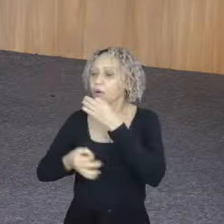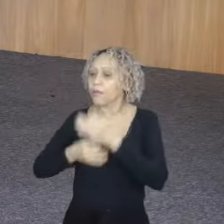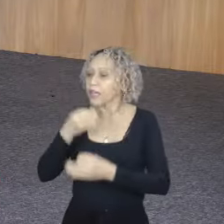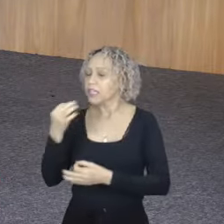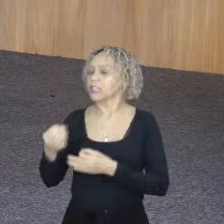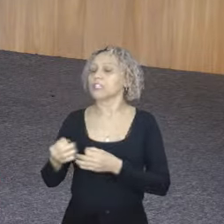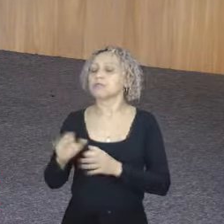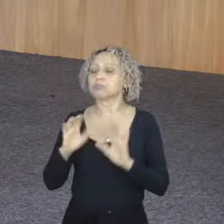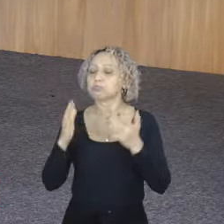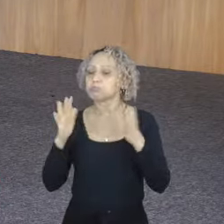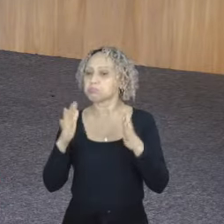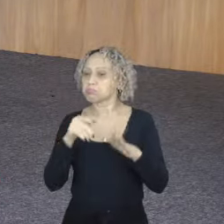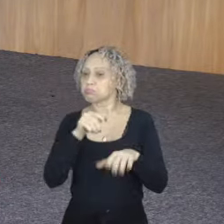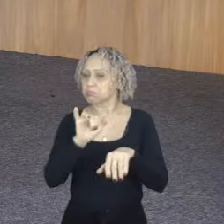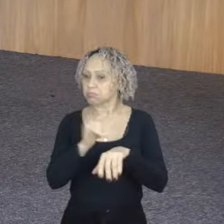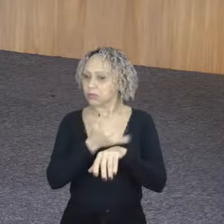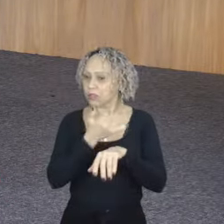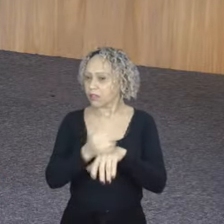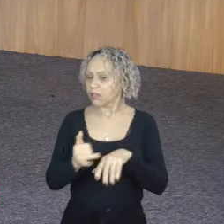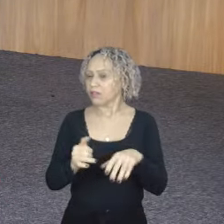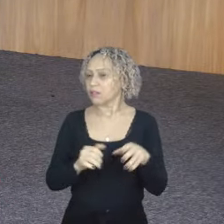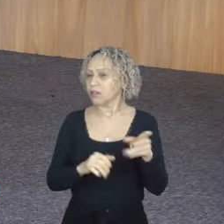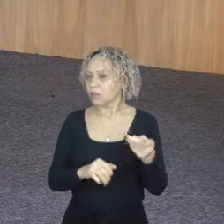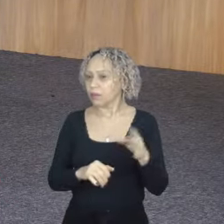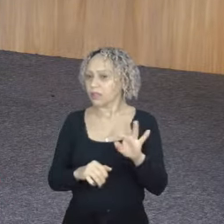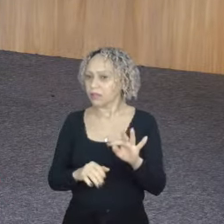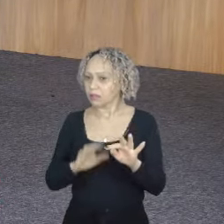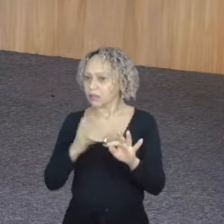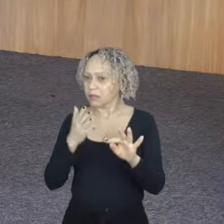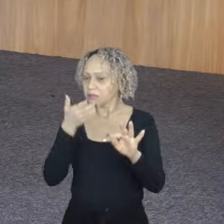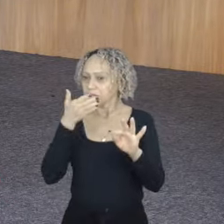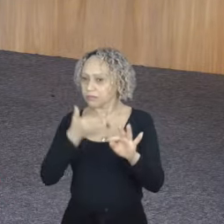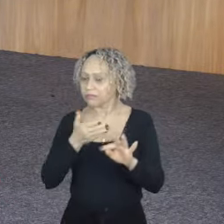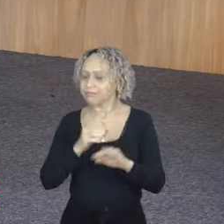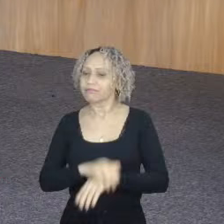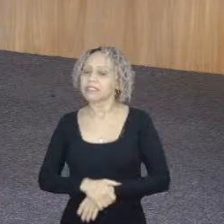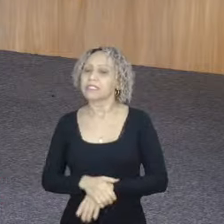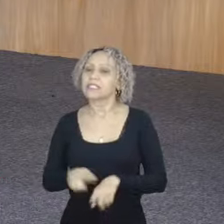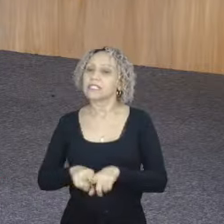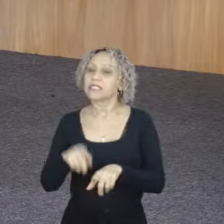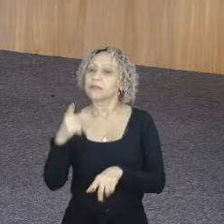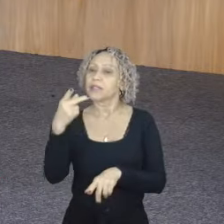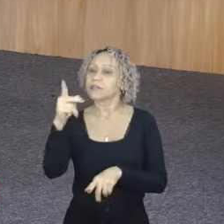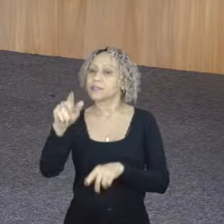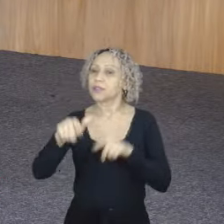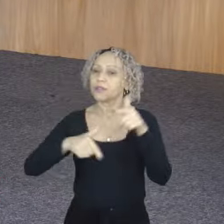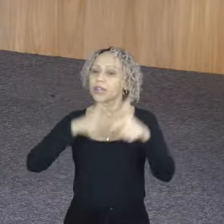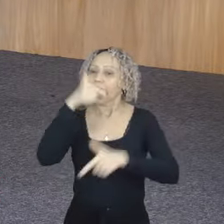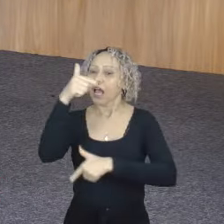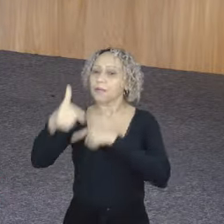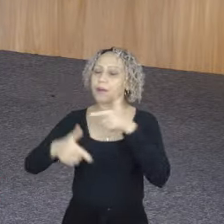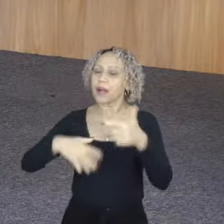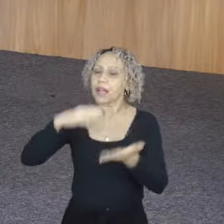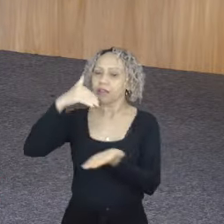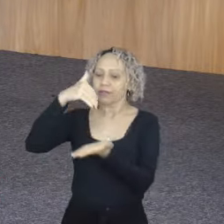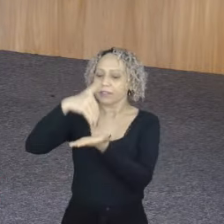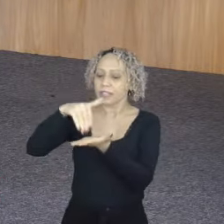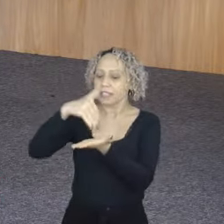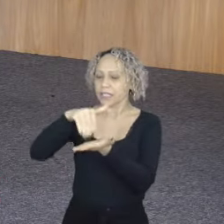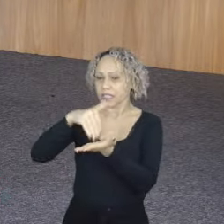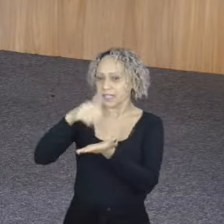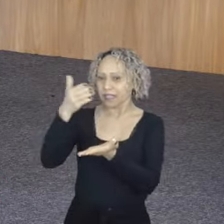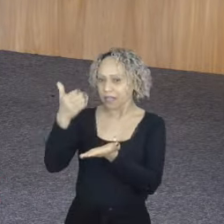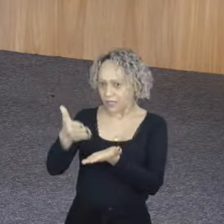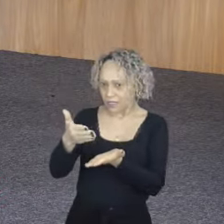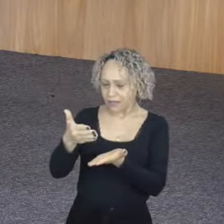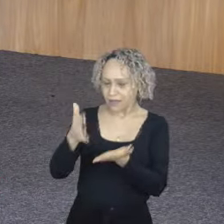iniciativa, parabenizando aqui o partido e também a sua atuação à frente da secretaria. Obrigada mais uma vez, seja sempre muito